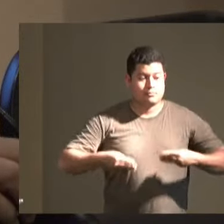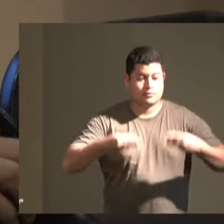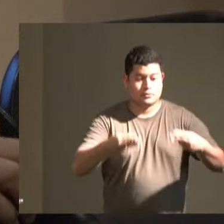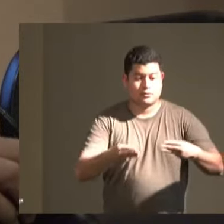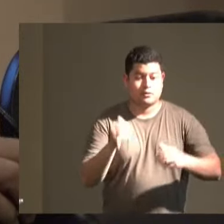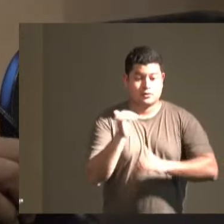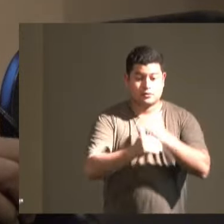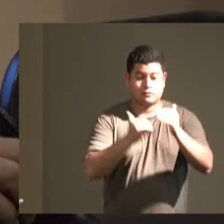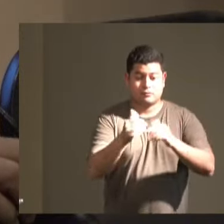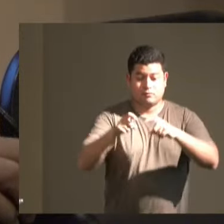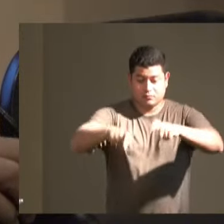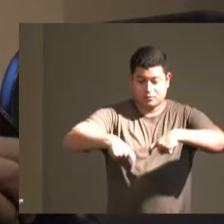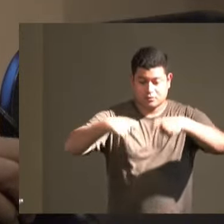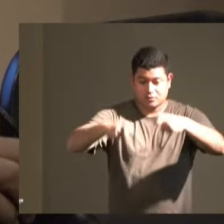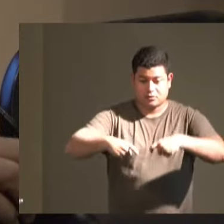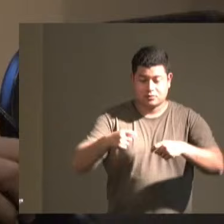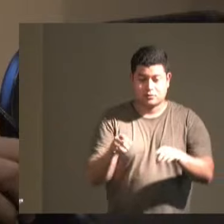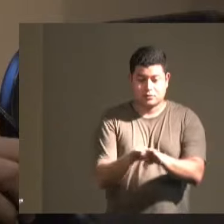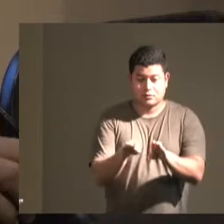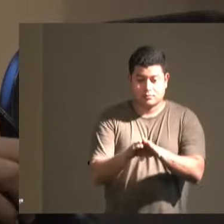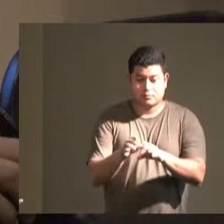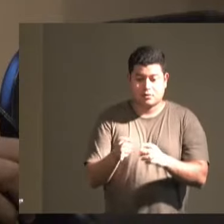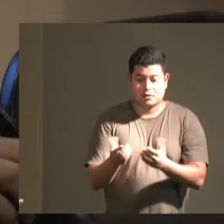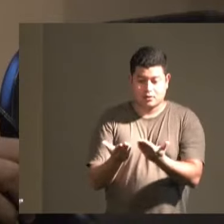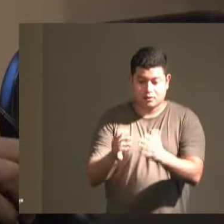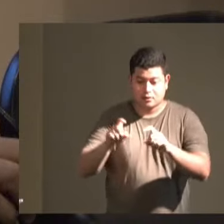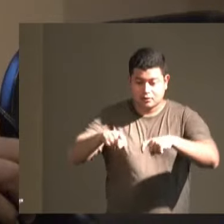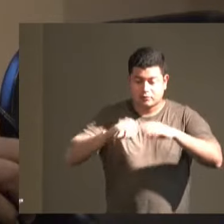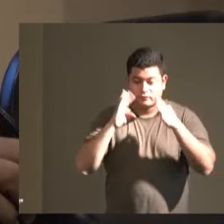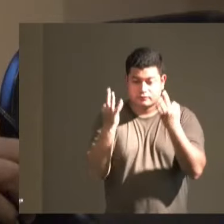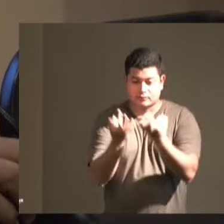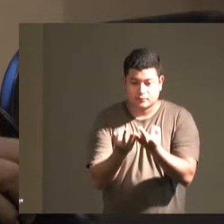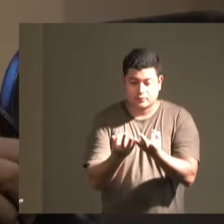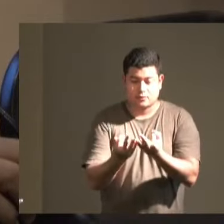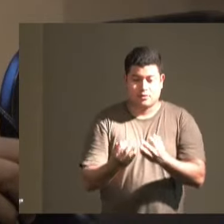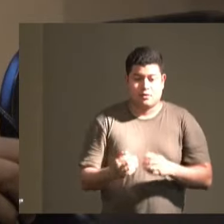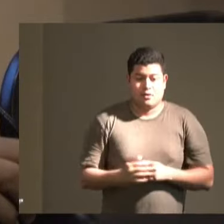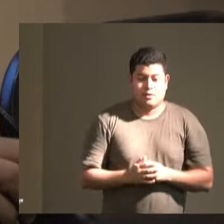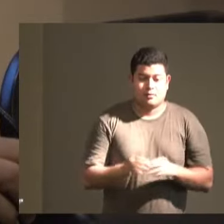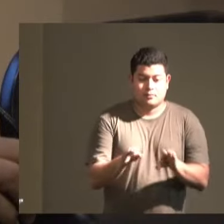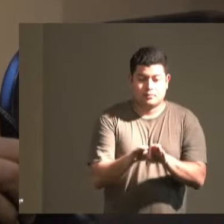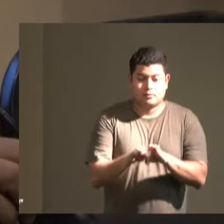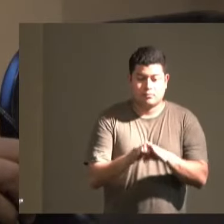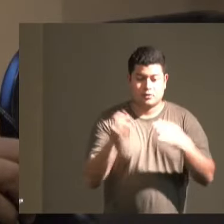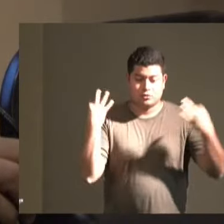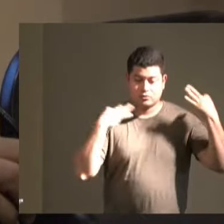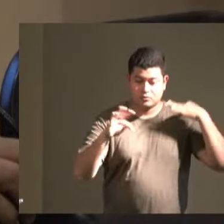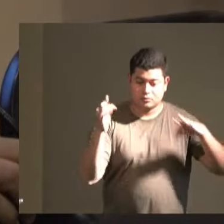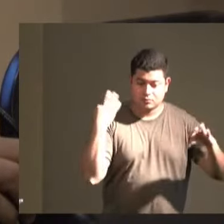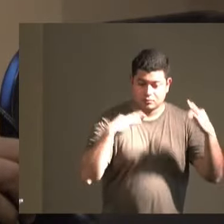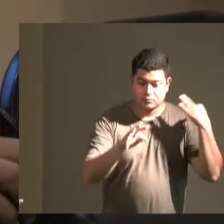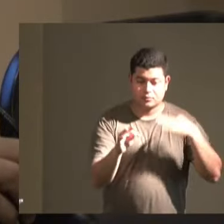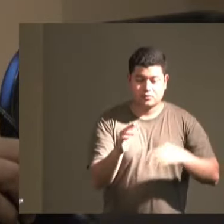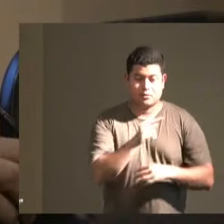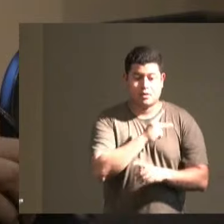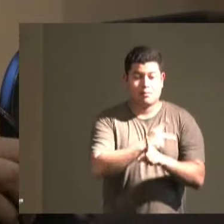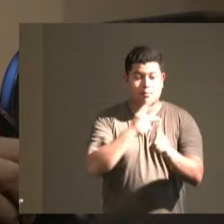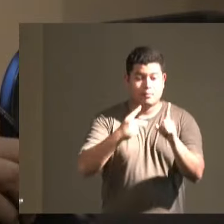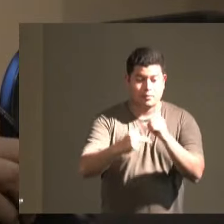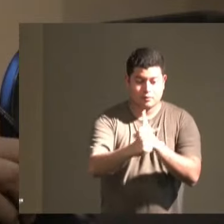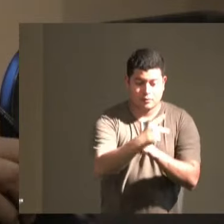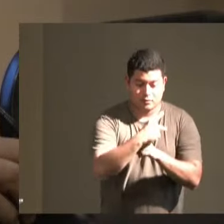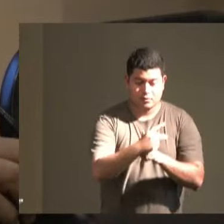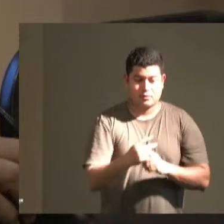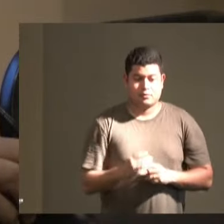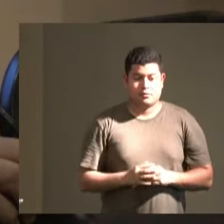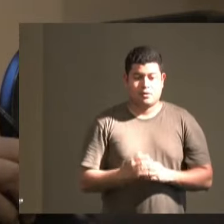Agricultura Familiar, Agência Nacional de Assistência Técnica e Extensão Rural, Ministério do Turismo, Ministério da Previdência Social,